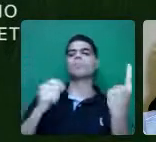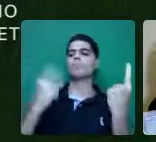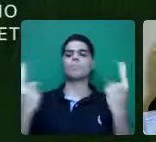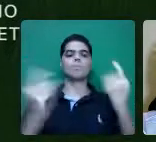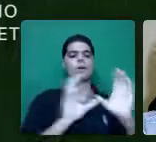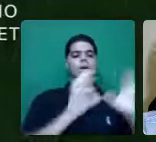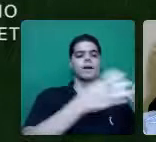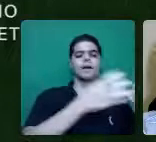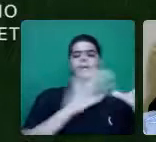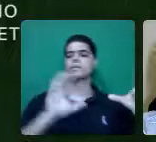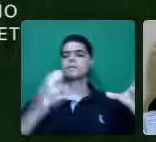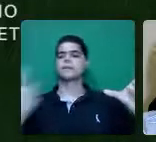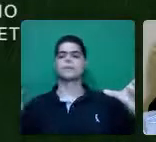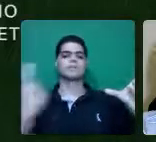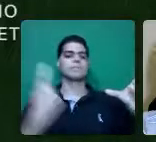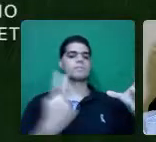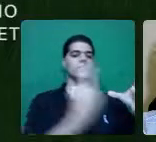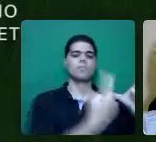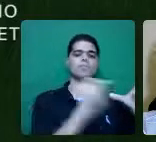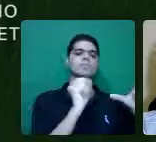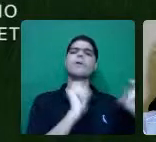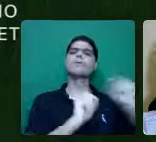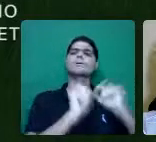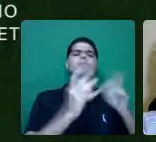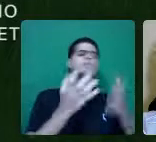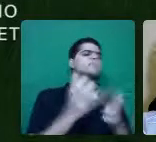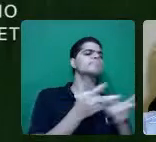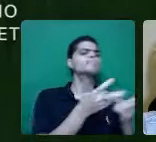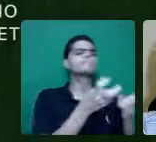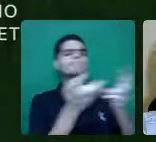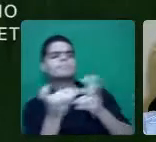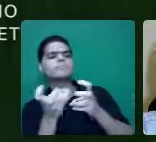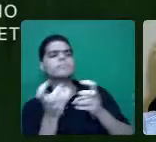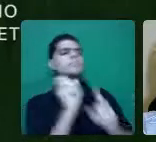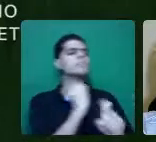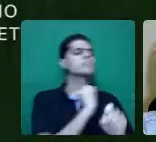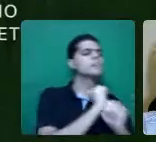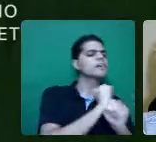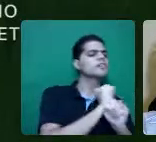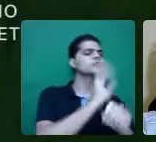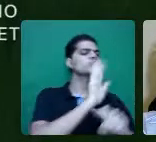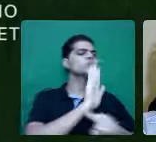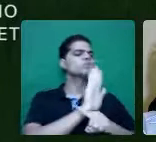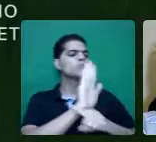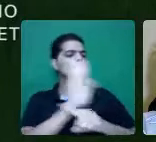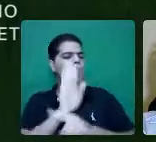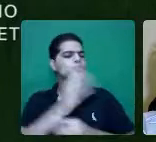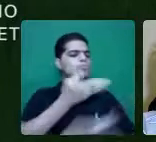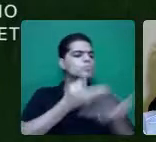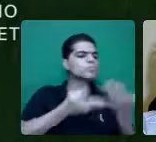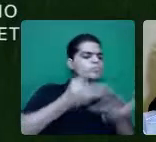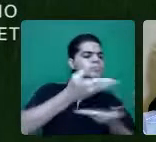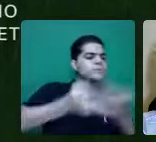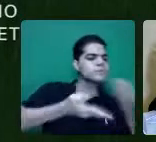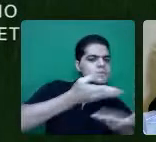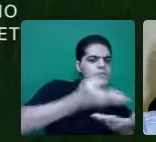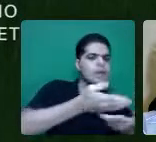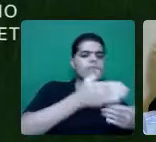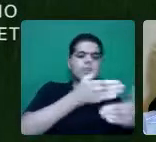se fosse ali um facilitador mesmo, ele vai acompanhar de pertinho esse time para auxiliar ao longo dessa